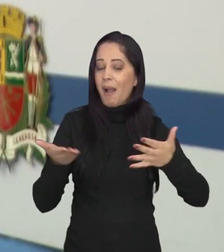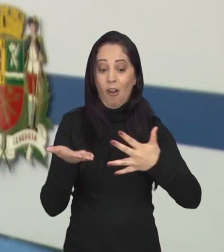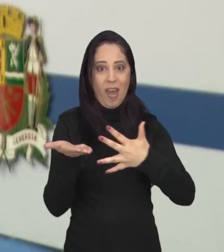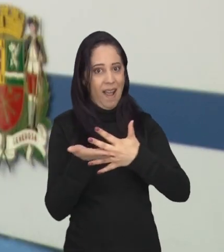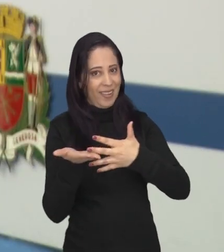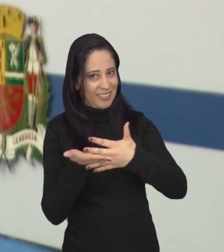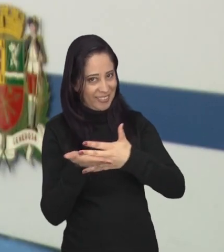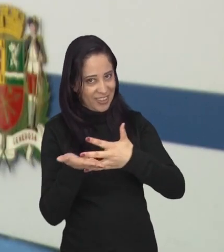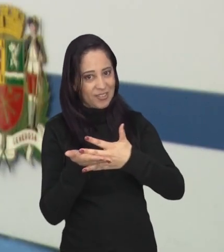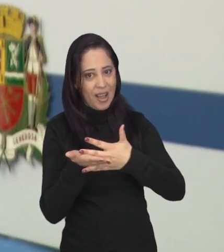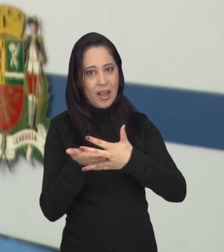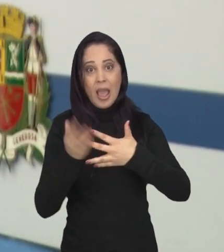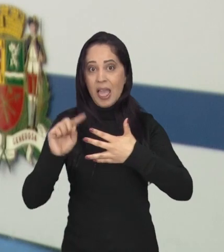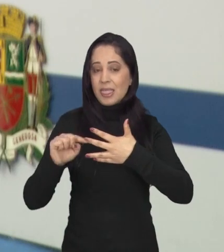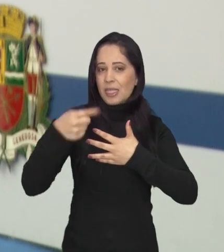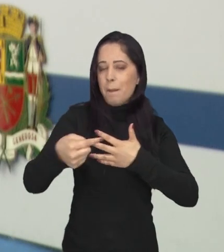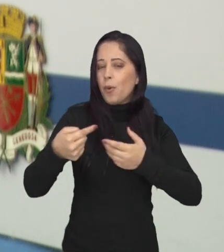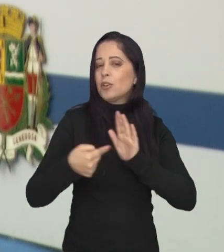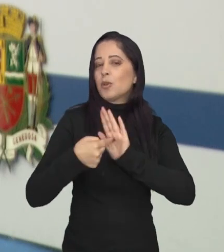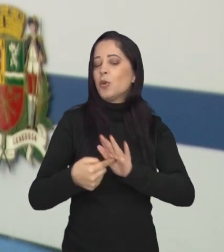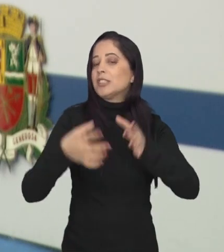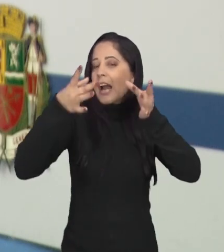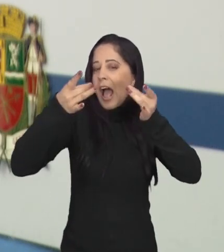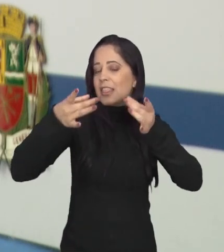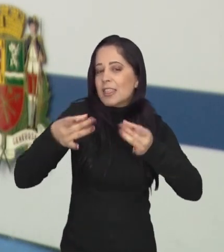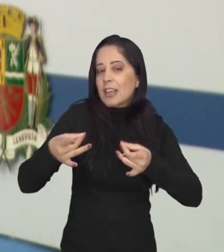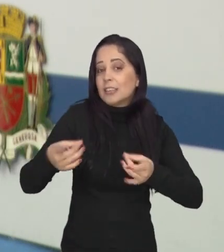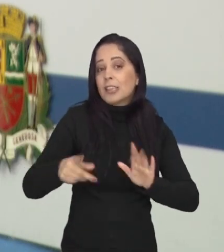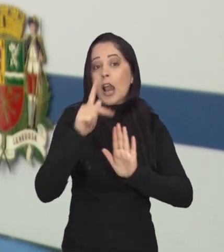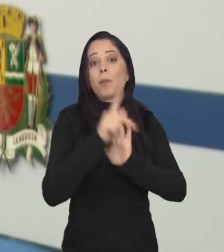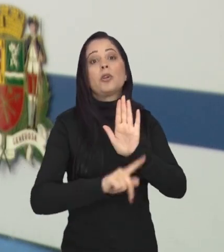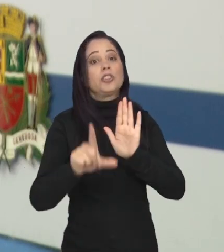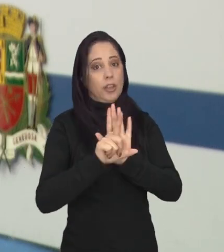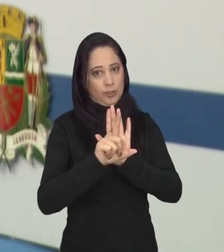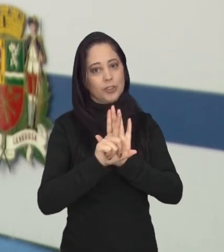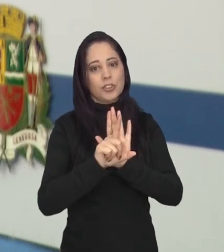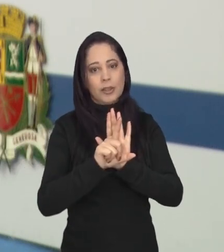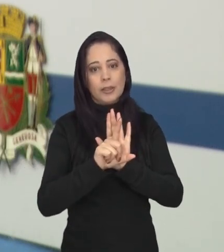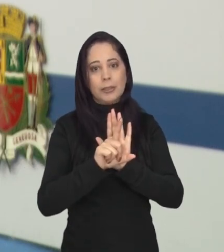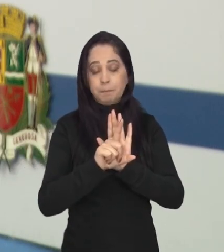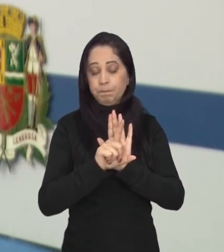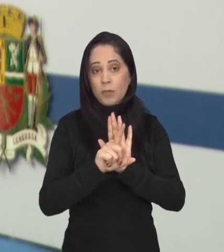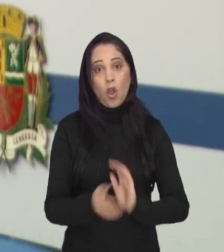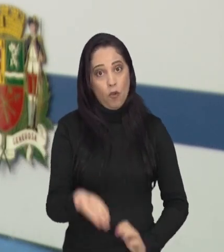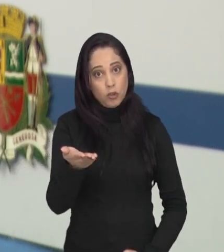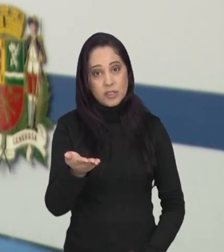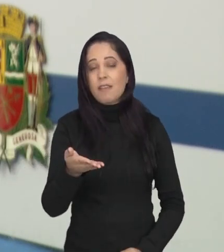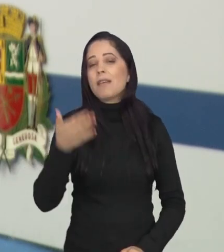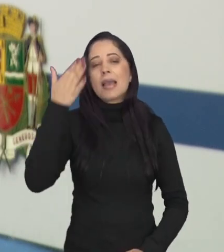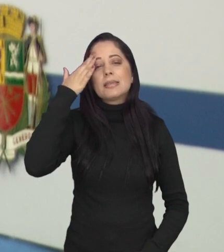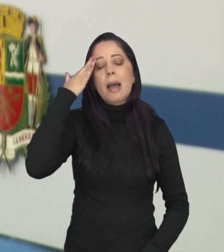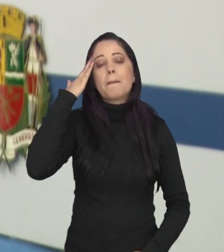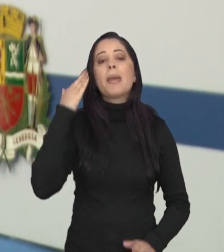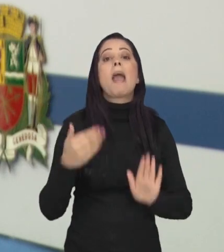no estabelecimento e o estabelecimento não me oferece. Opa, eu vou embora, eu vou para um outro que tem essa